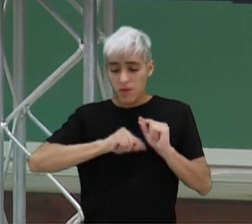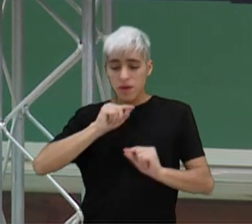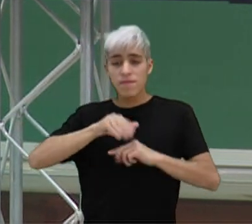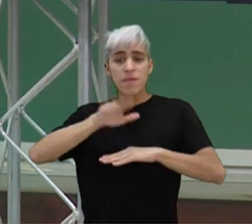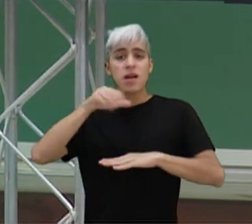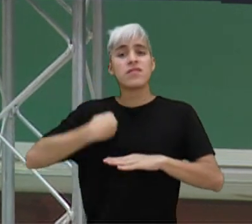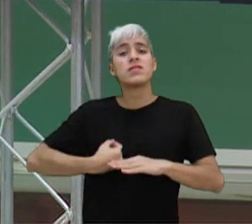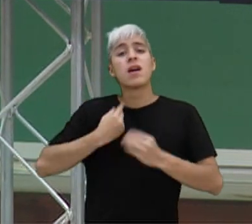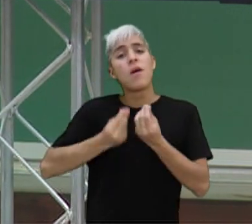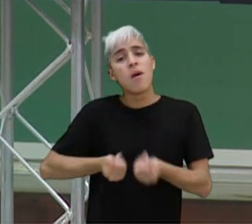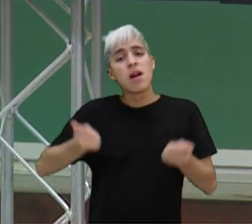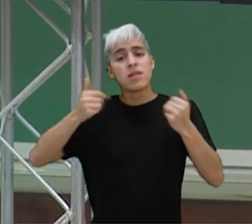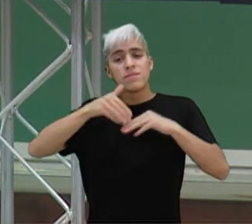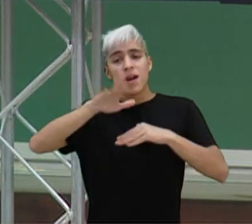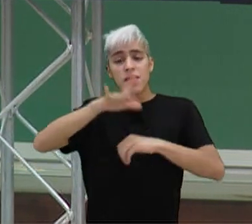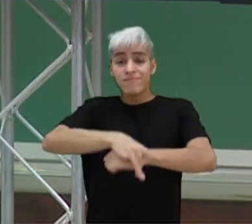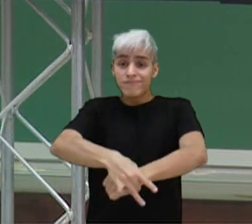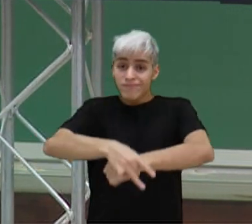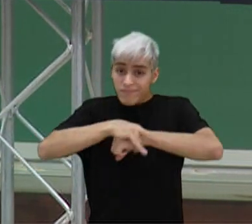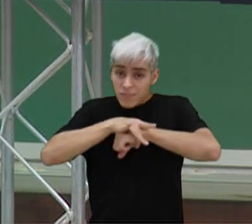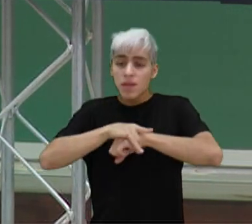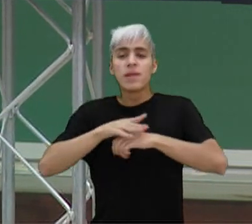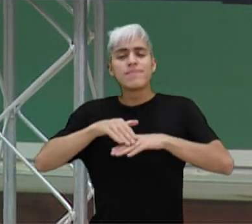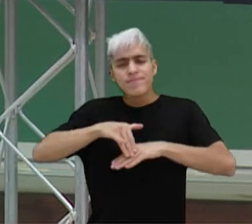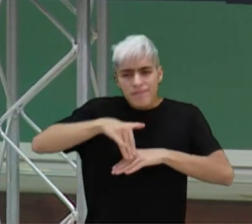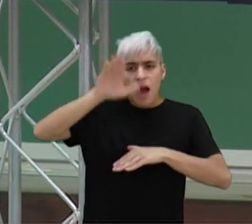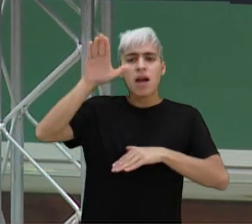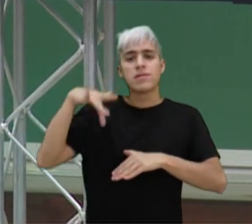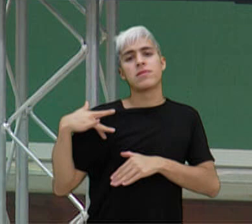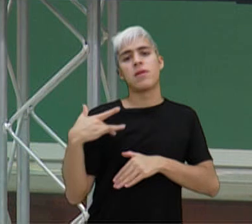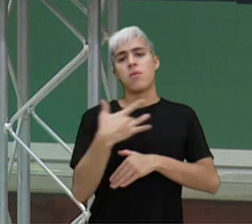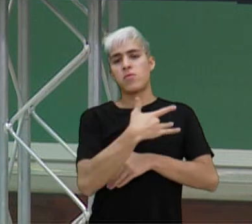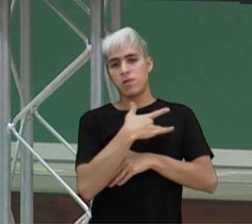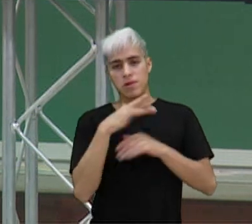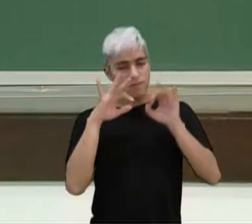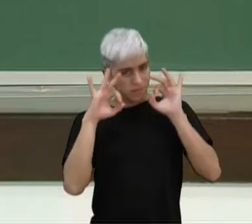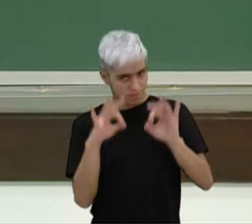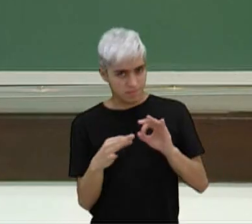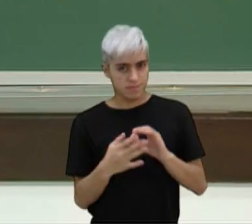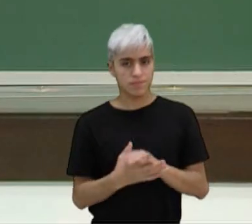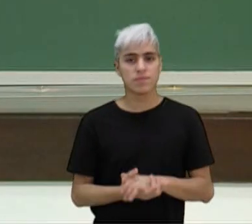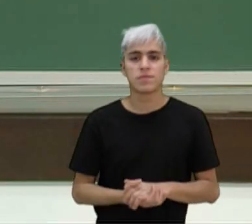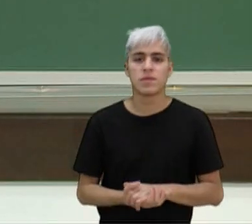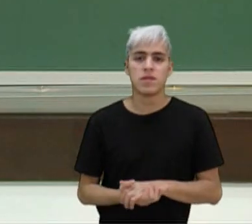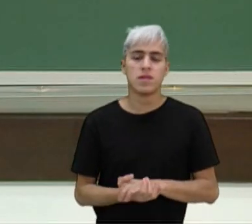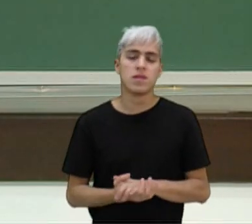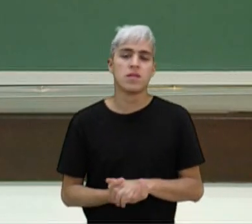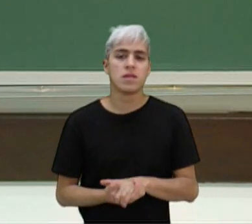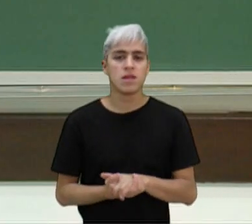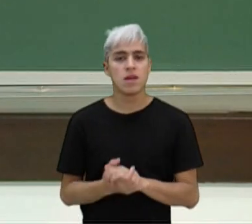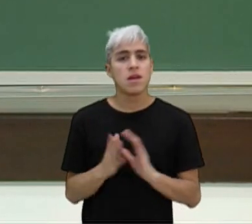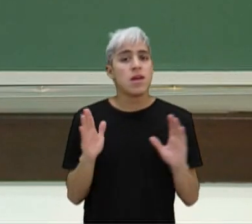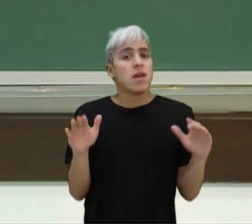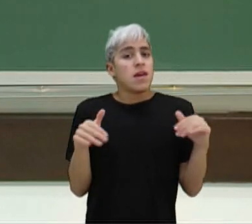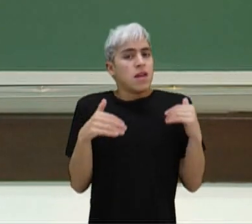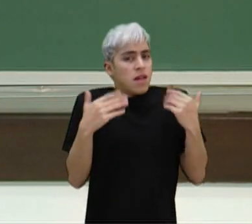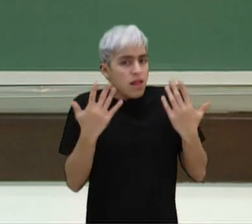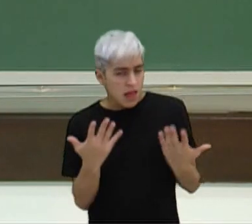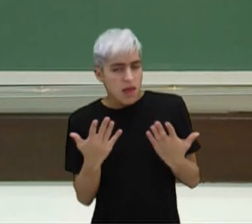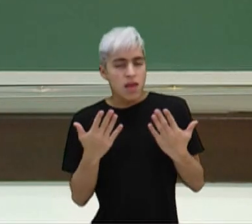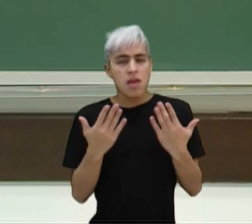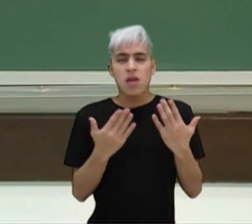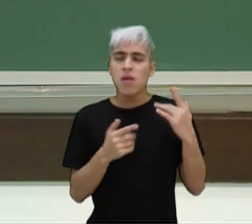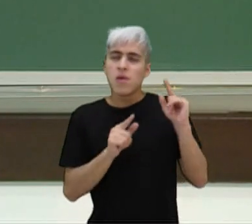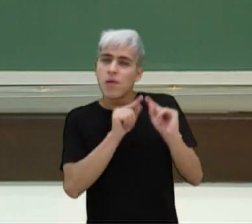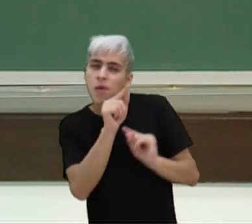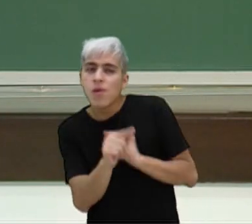maior qualidade de vida, uma maior segurança, uma maior saúde, certo? Então, dentro dessa ideia